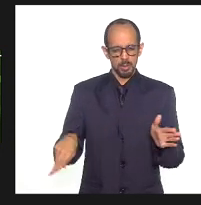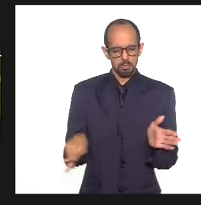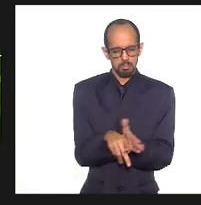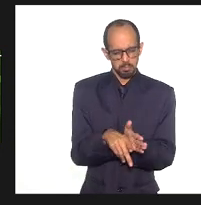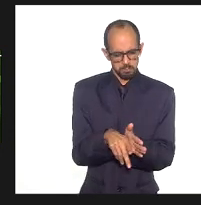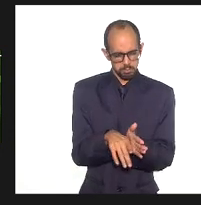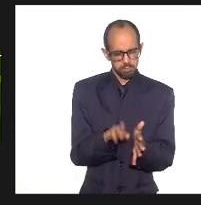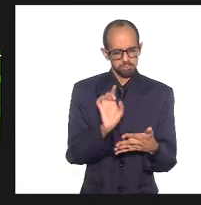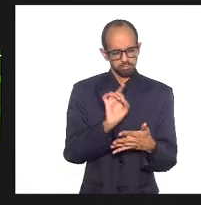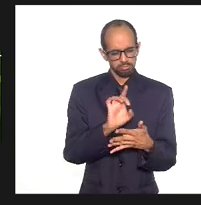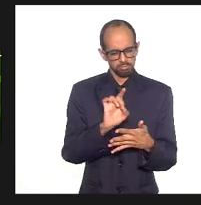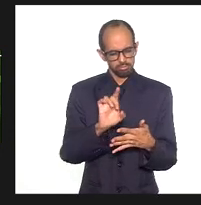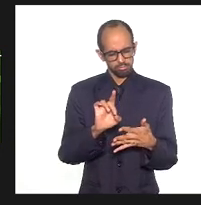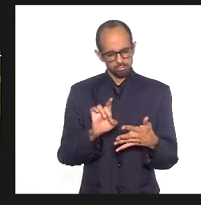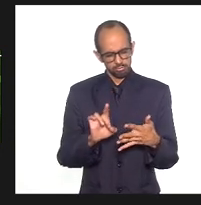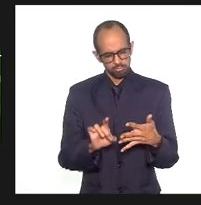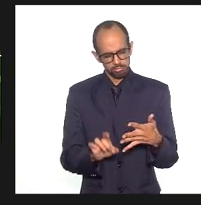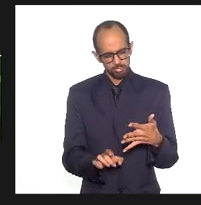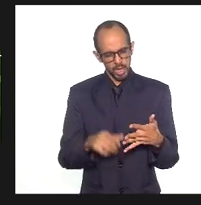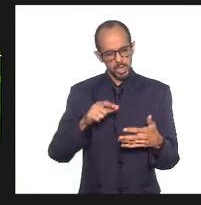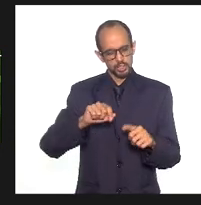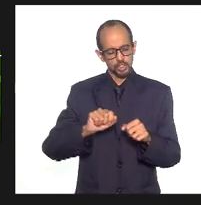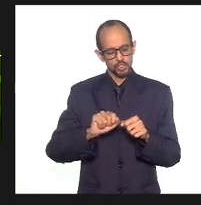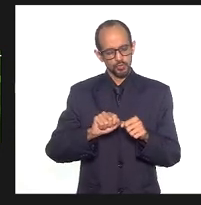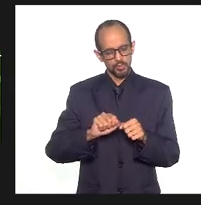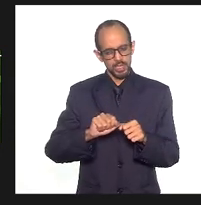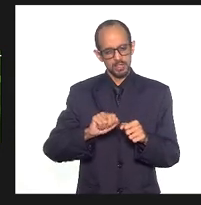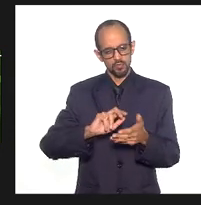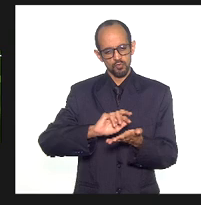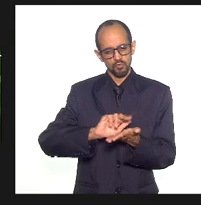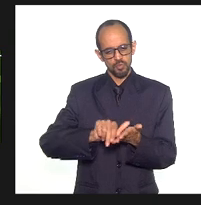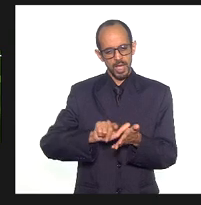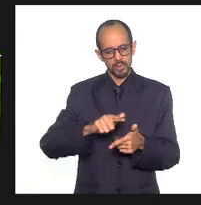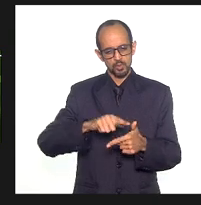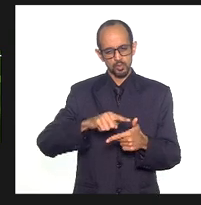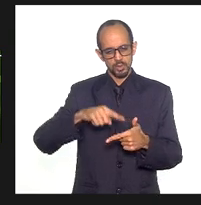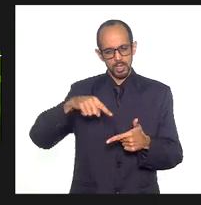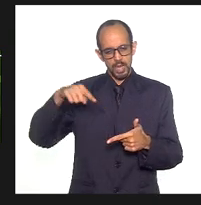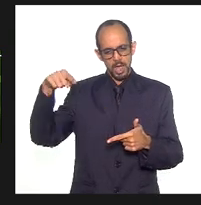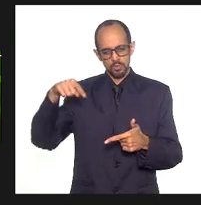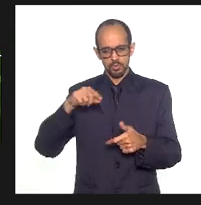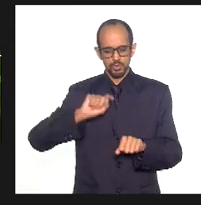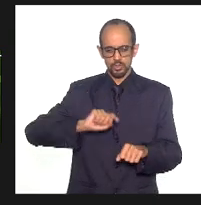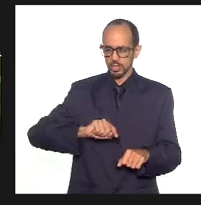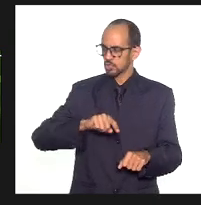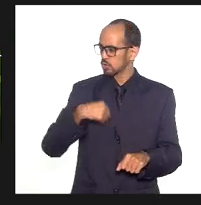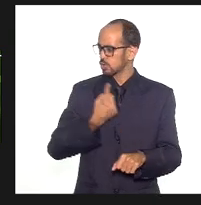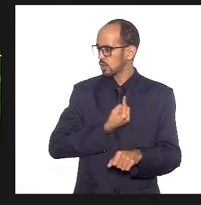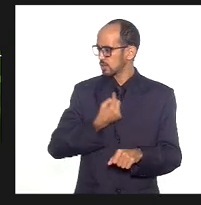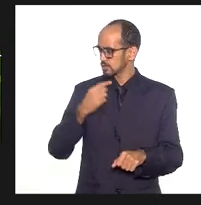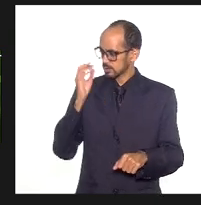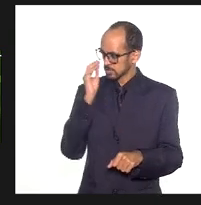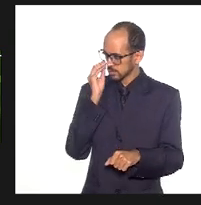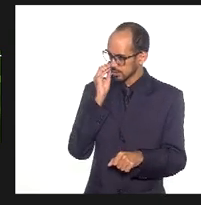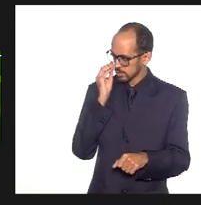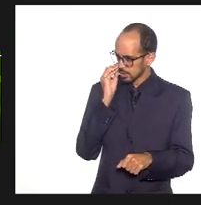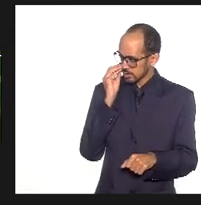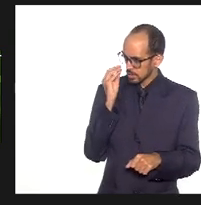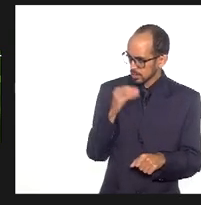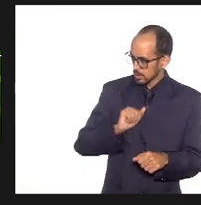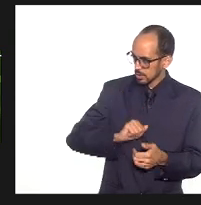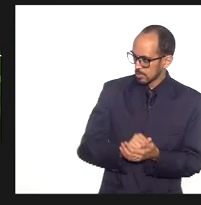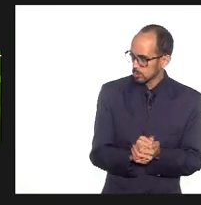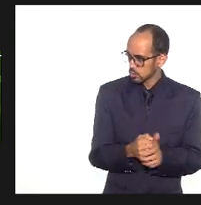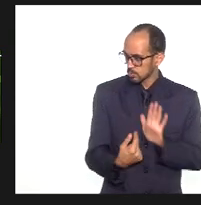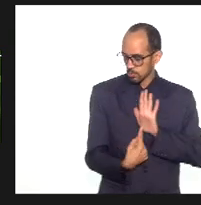a gente fez alguns slides bastante gráficos, em que a gente procurou abordar